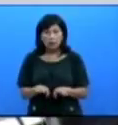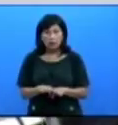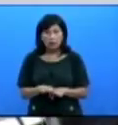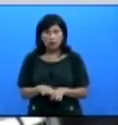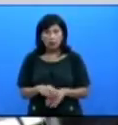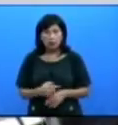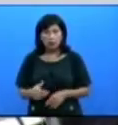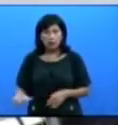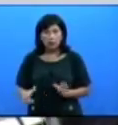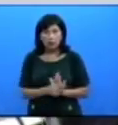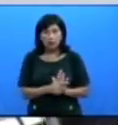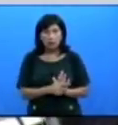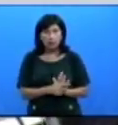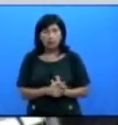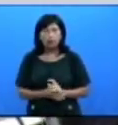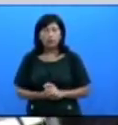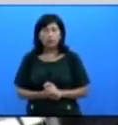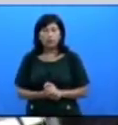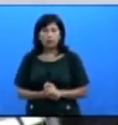apresentadas.